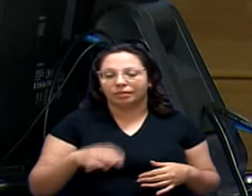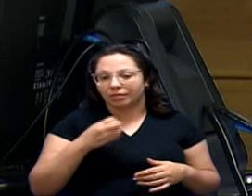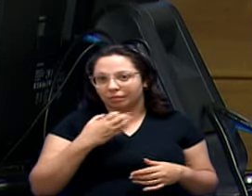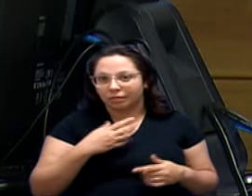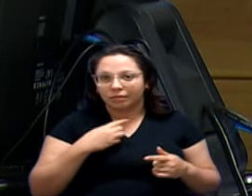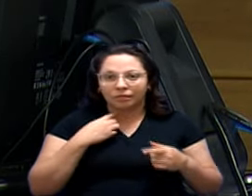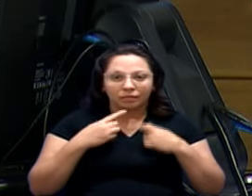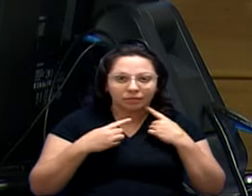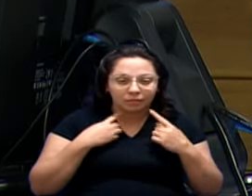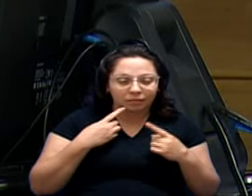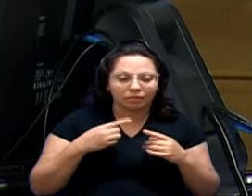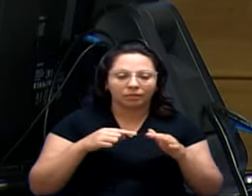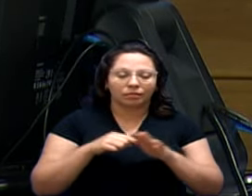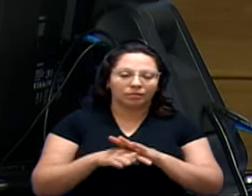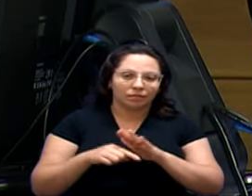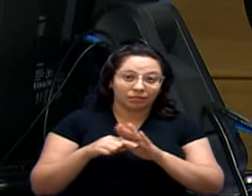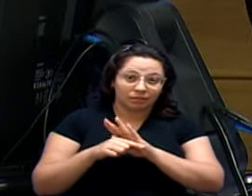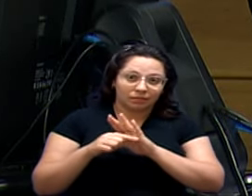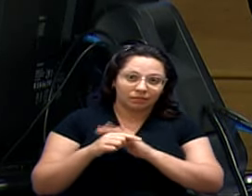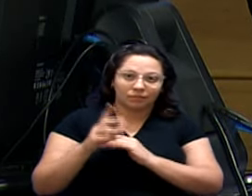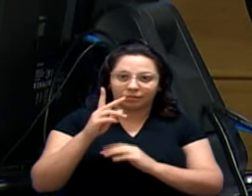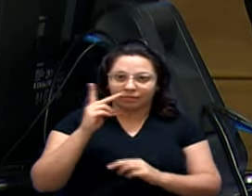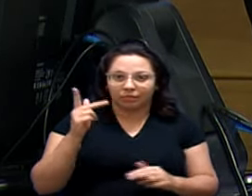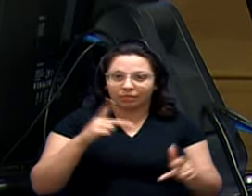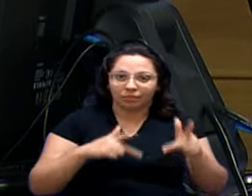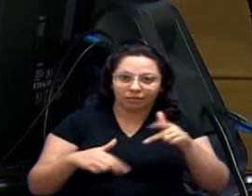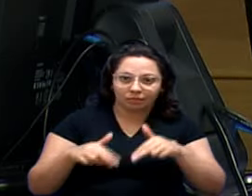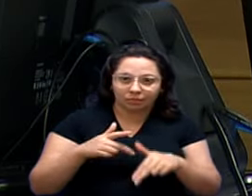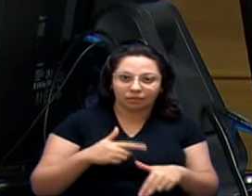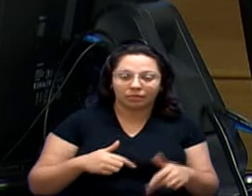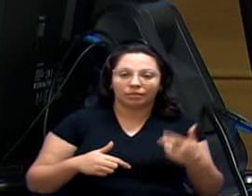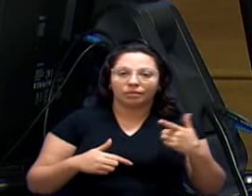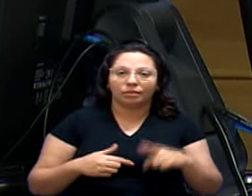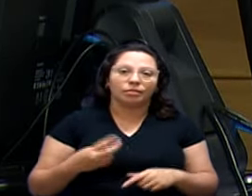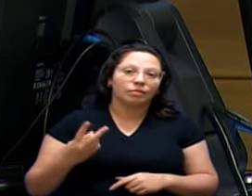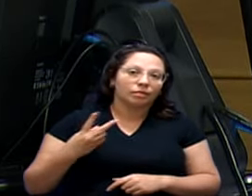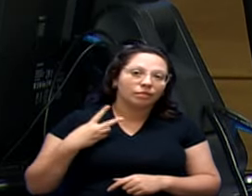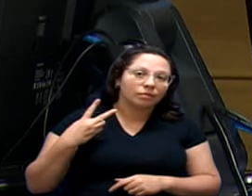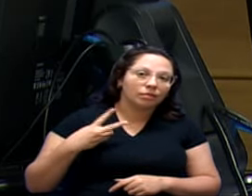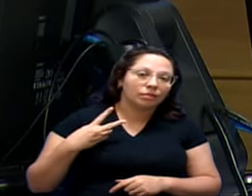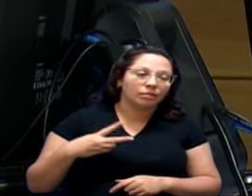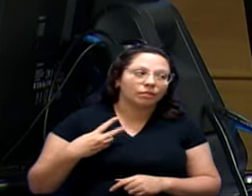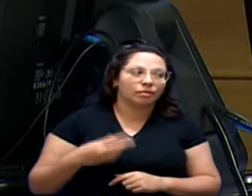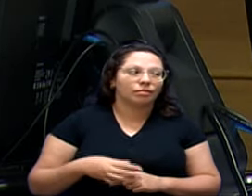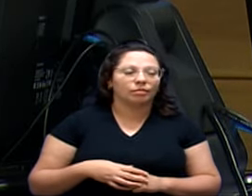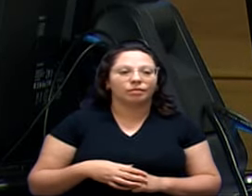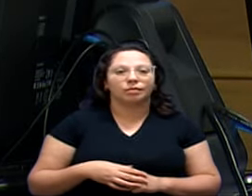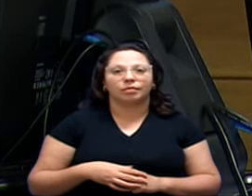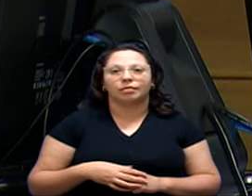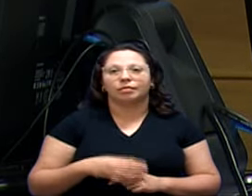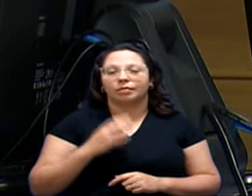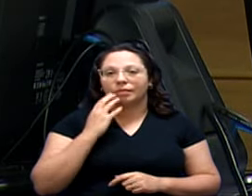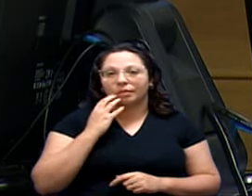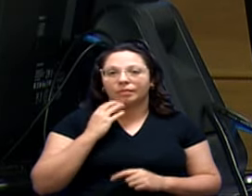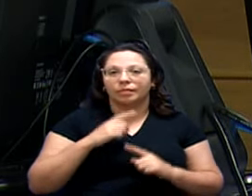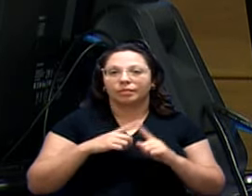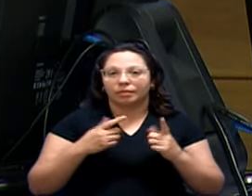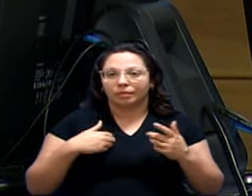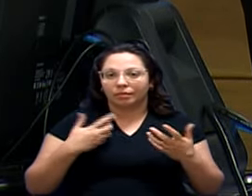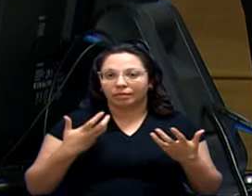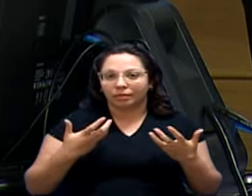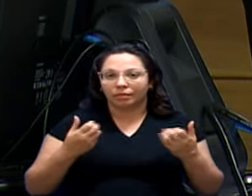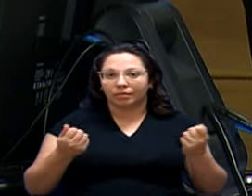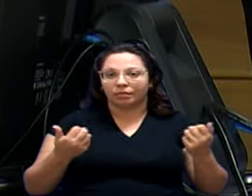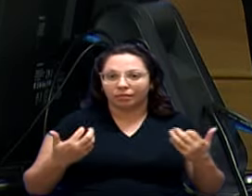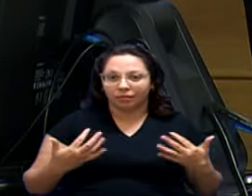colocações feitas pelas pessoas aí pelos vereadores vereadoras pela pela plateia mas eu queria fazer uma colocação sobre